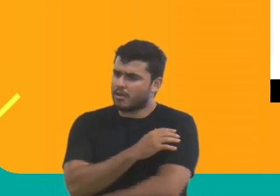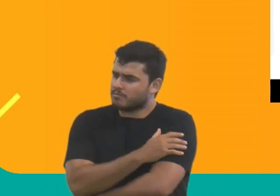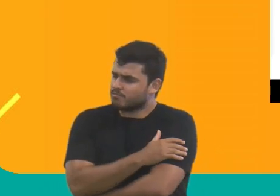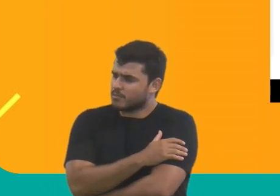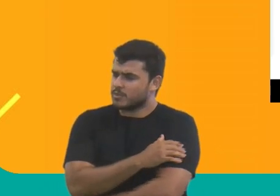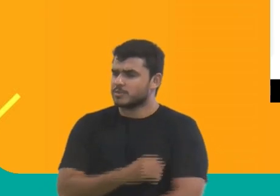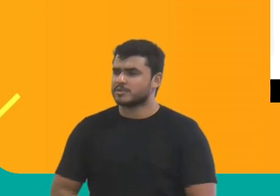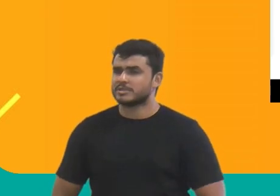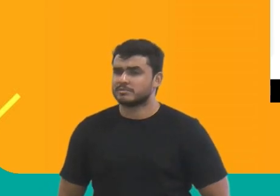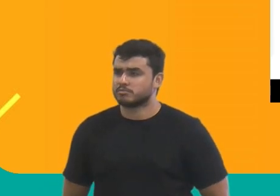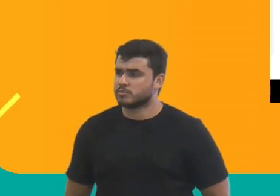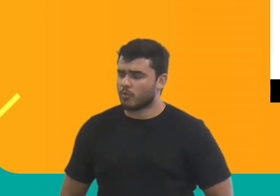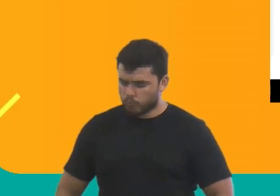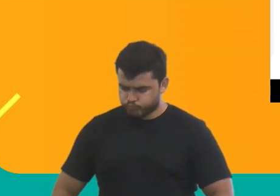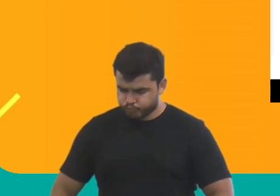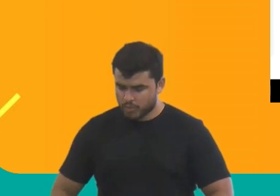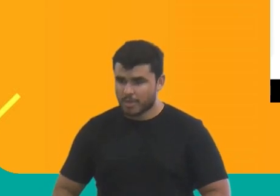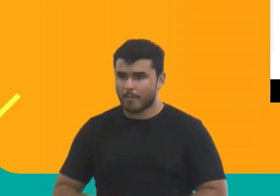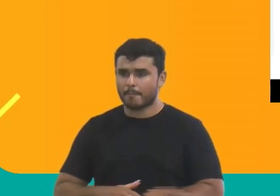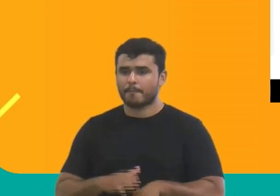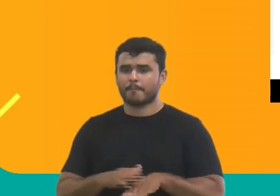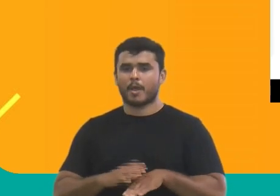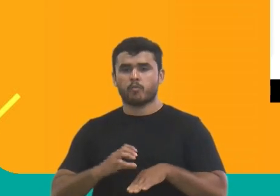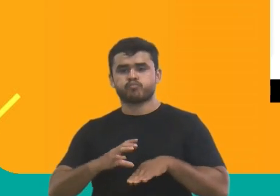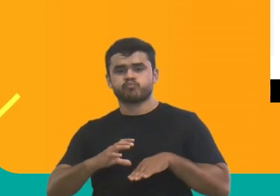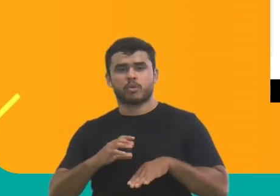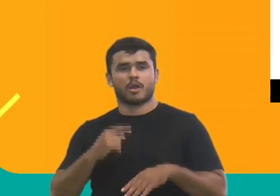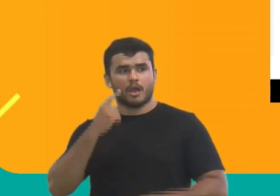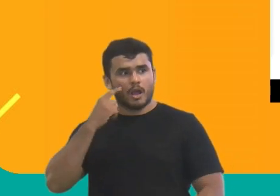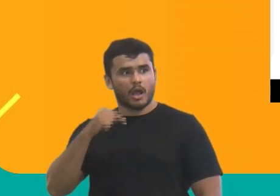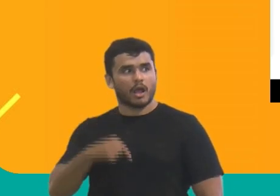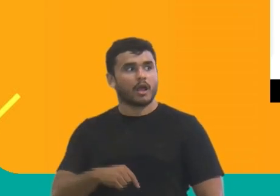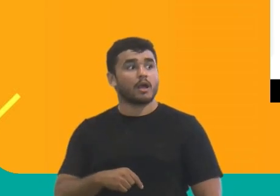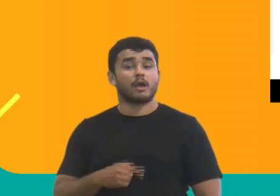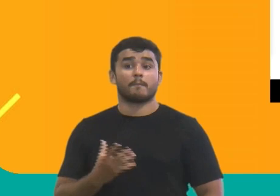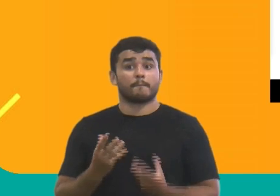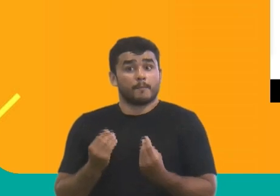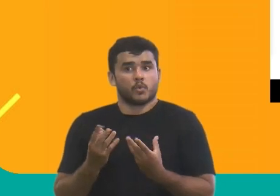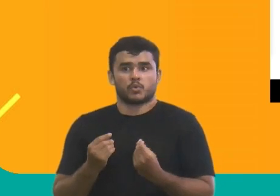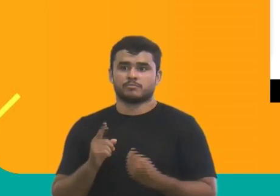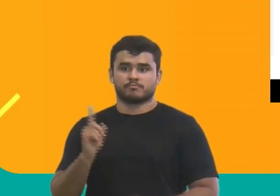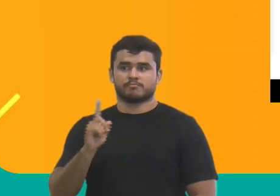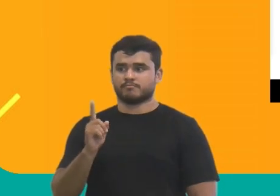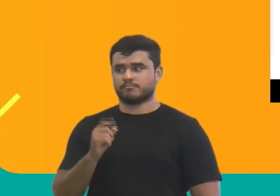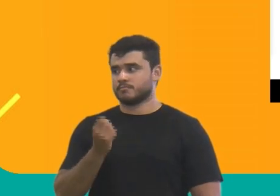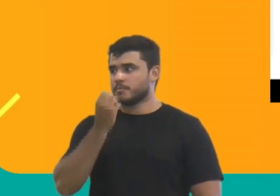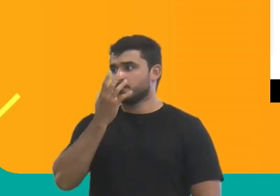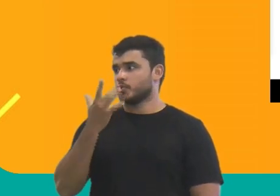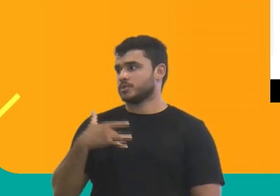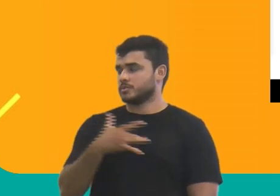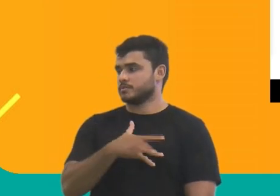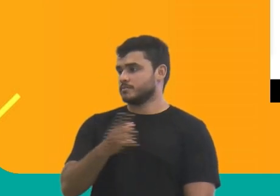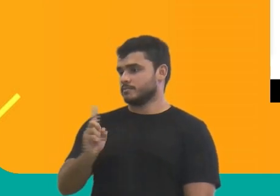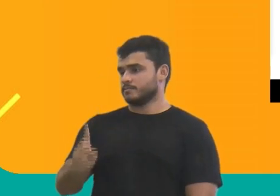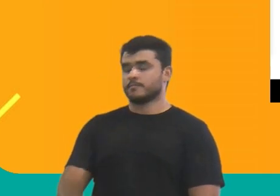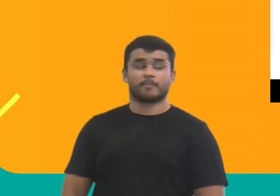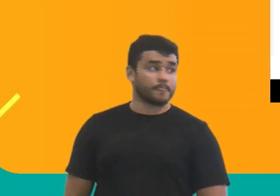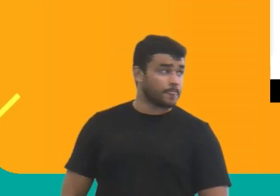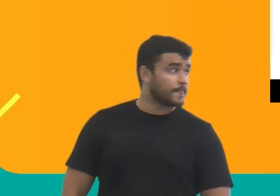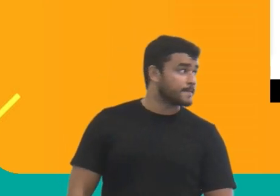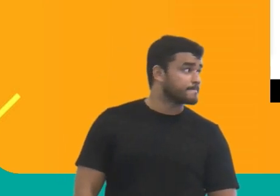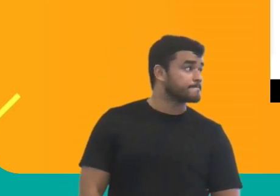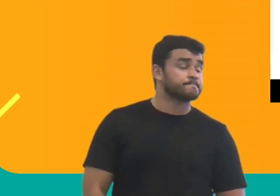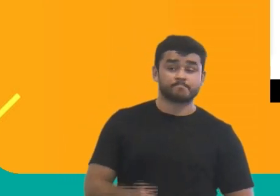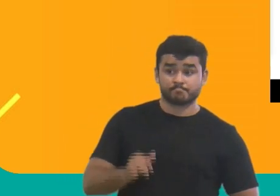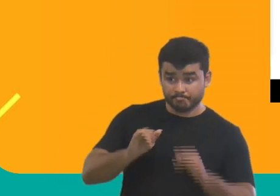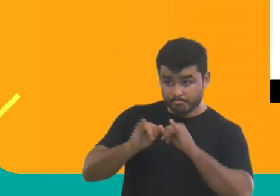desse suporte de água, que também, em excesso, não é positivo. E hoje em dia, eu queria dar assim, um recado, que é para todo mundo,